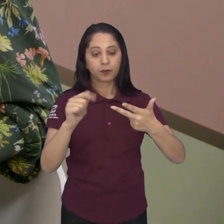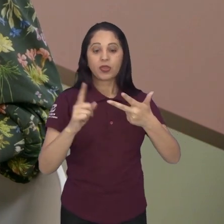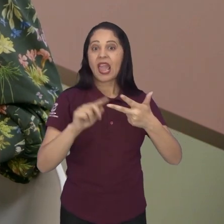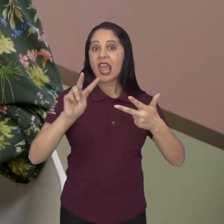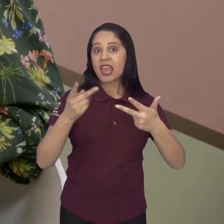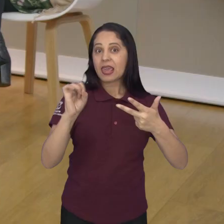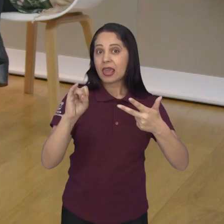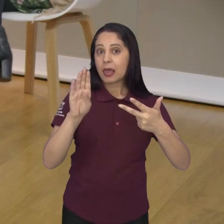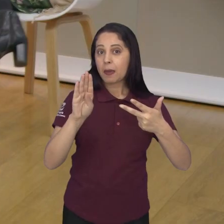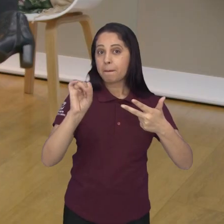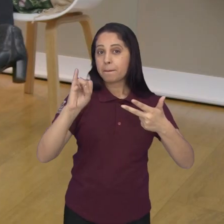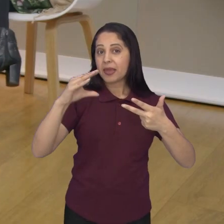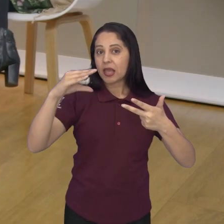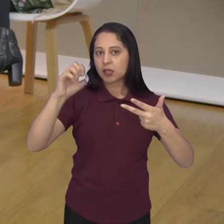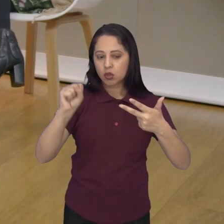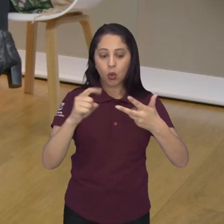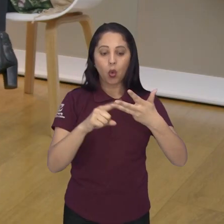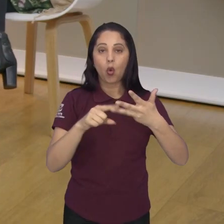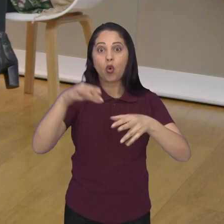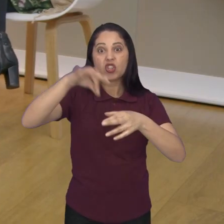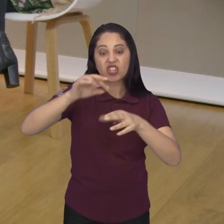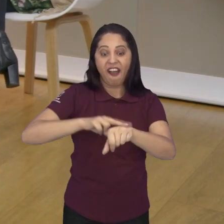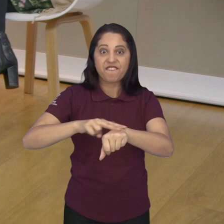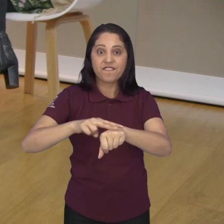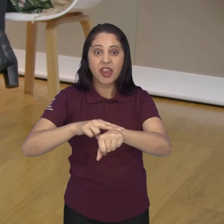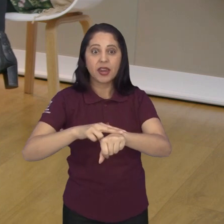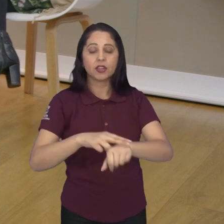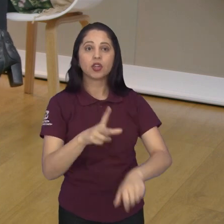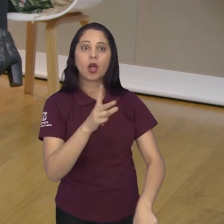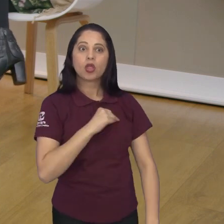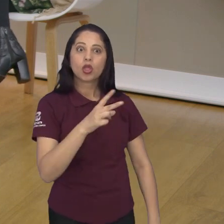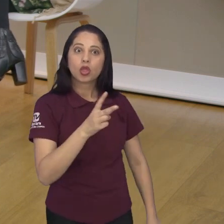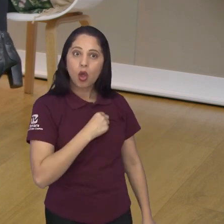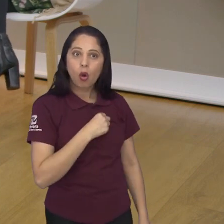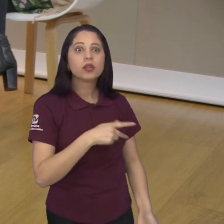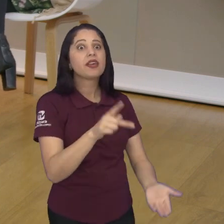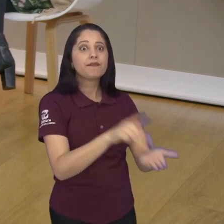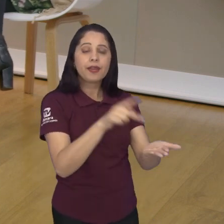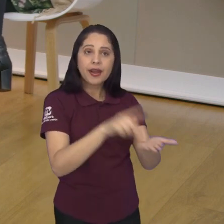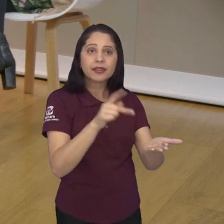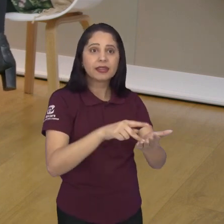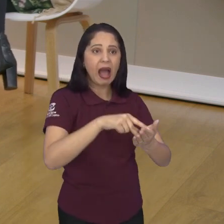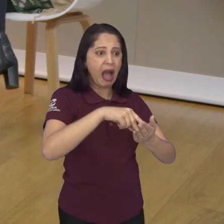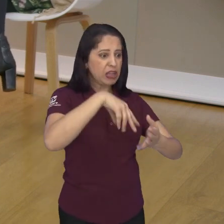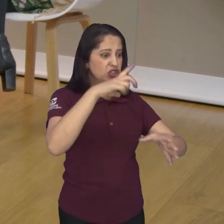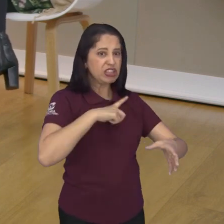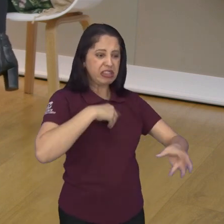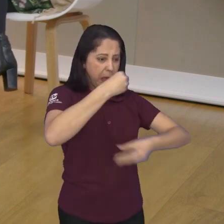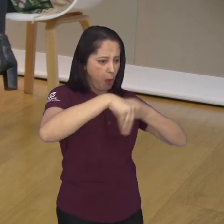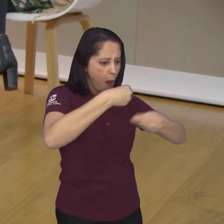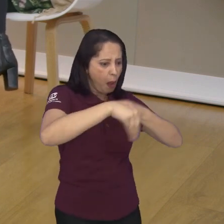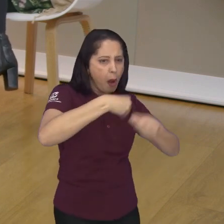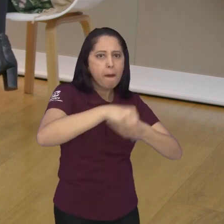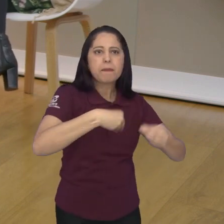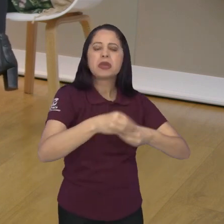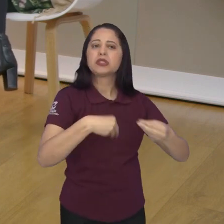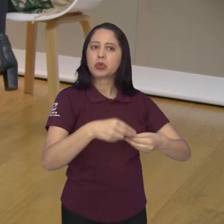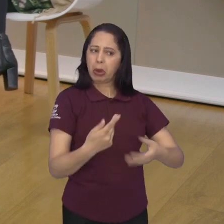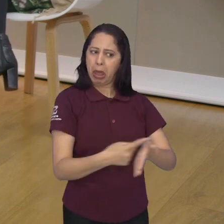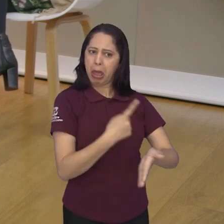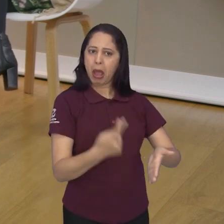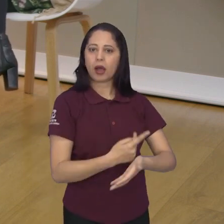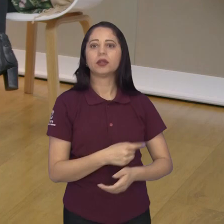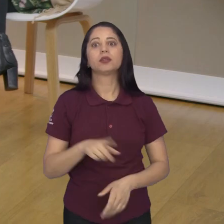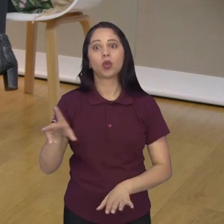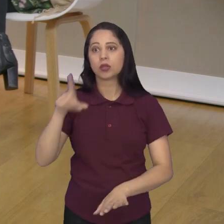o hibisco, chá aqueles verde. 30 ervas lá, pelo amor de Deus. Né? Você não sabe o que tem ali dentro daquela... Né? Quais são as substâncias que estão ali